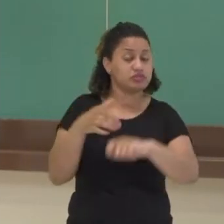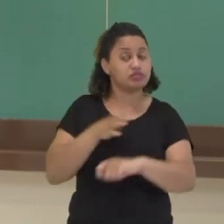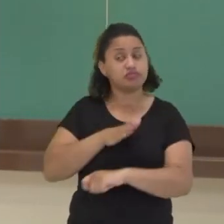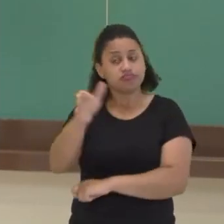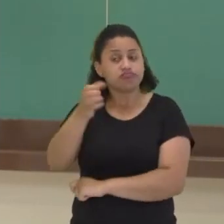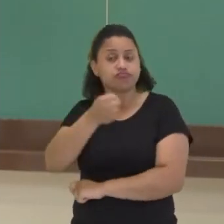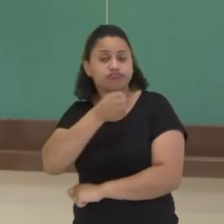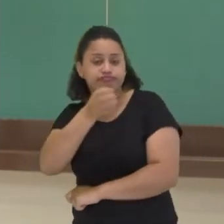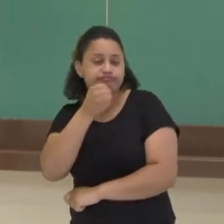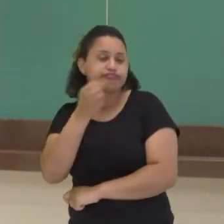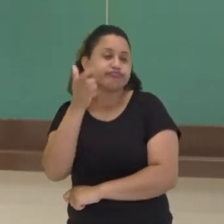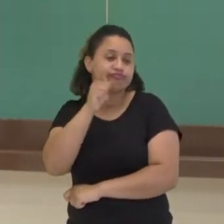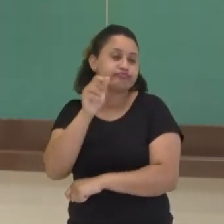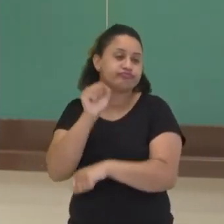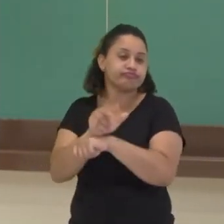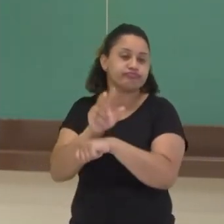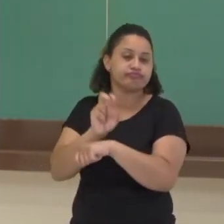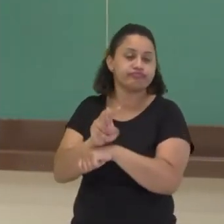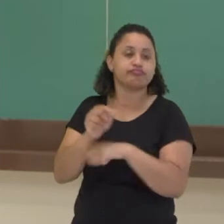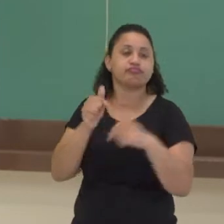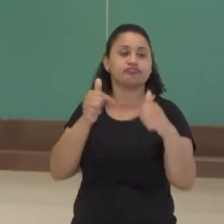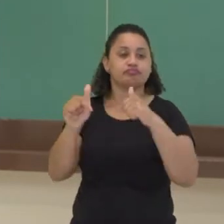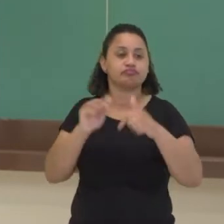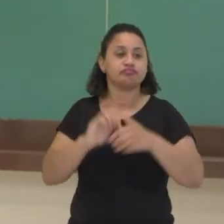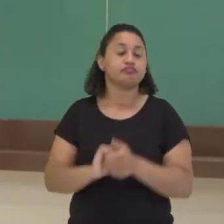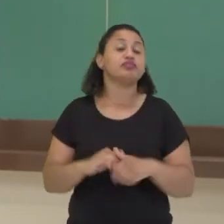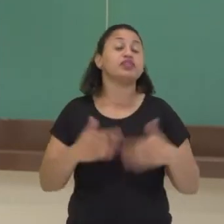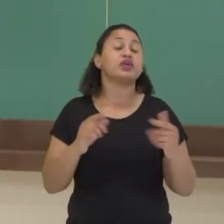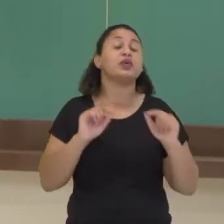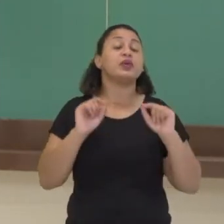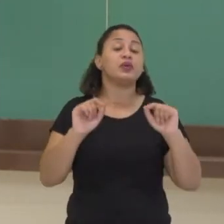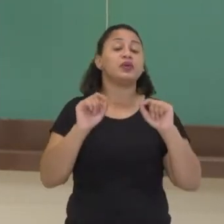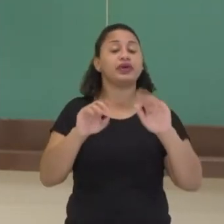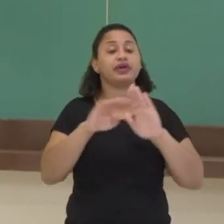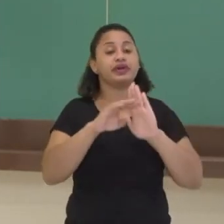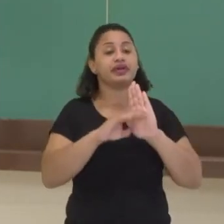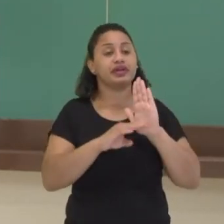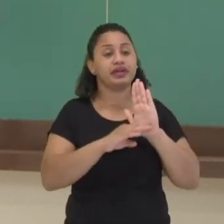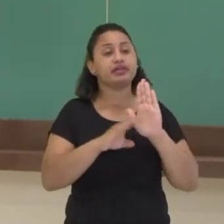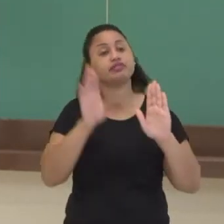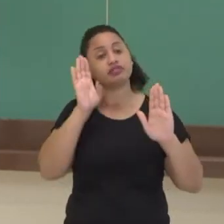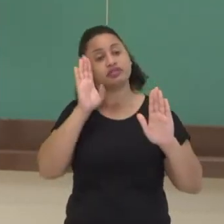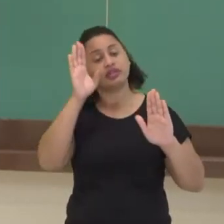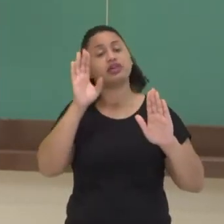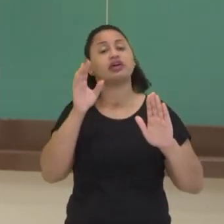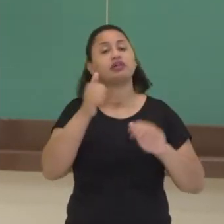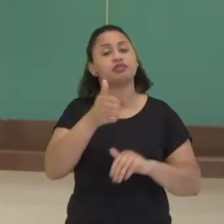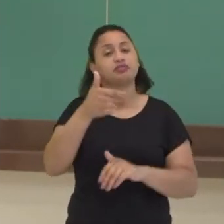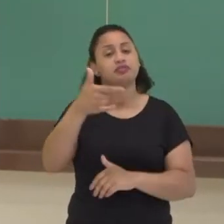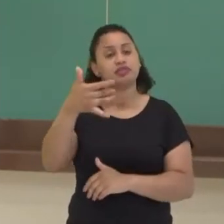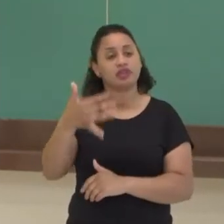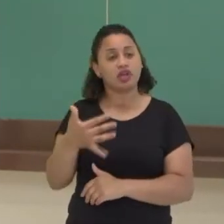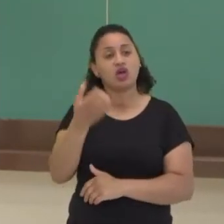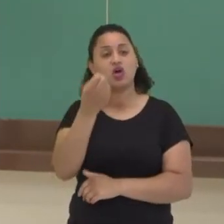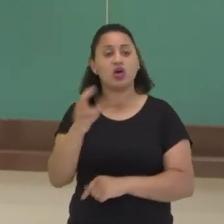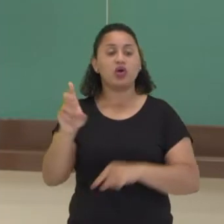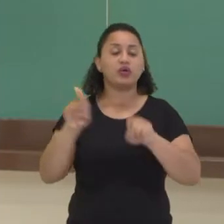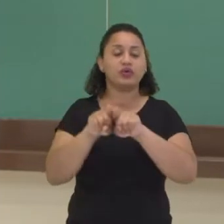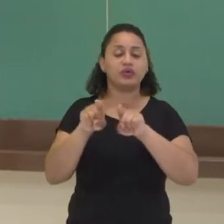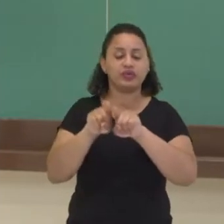emprego. Então, o que é o princípio fundamental da contagem, ou também chamado de